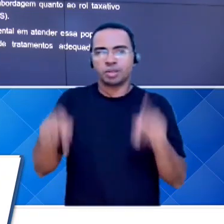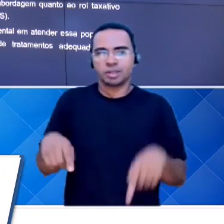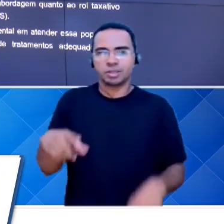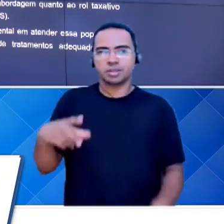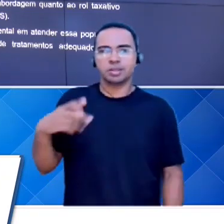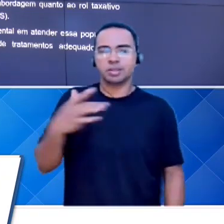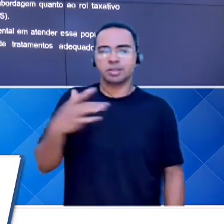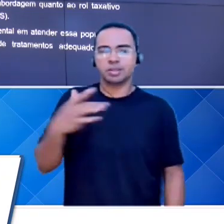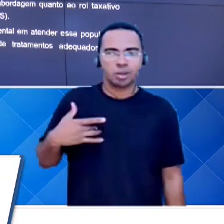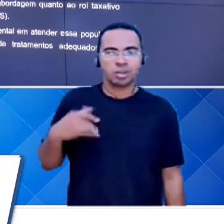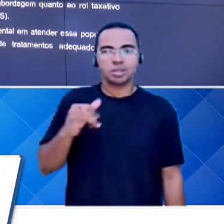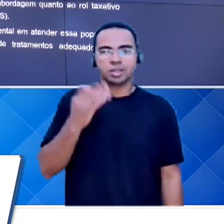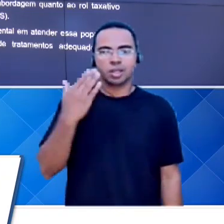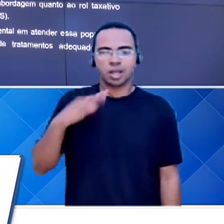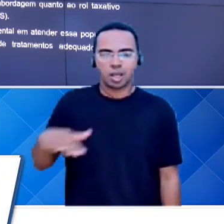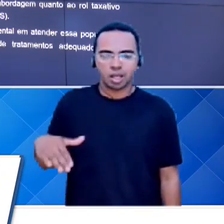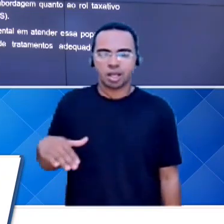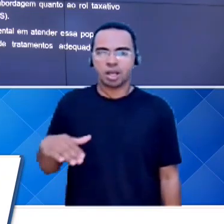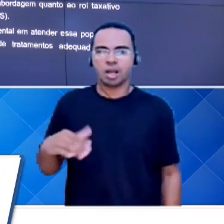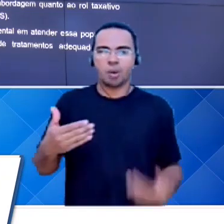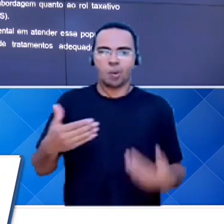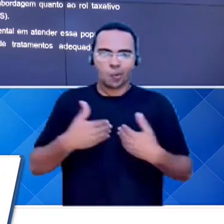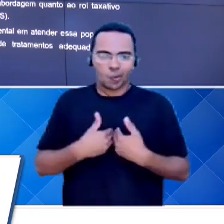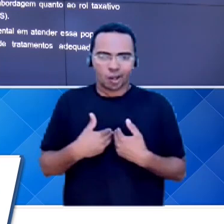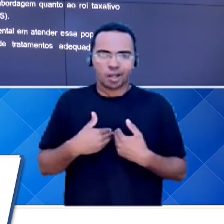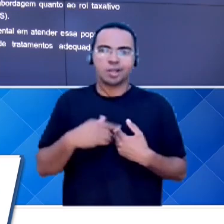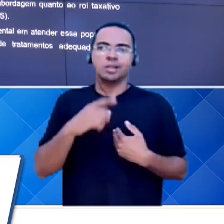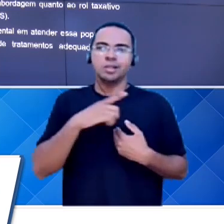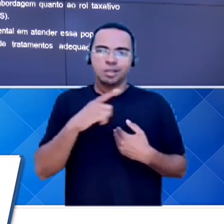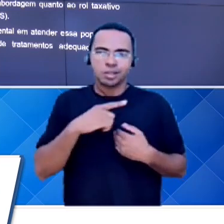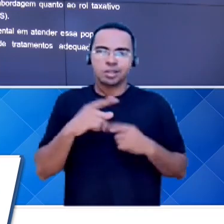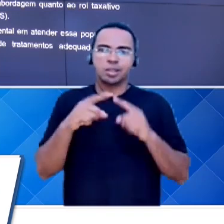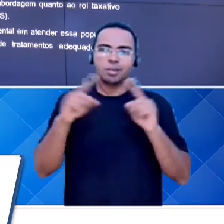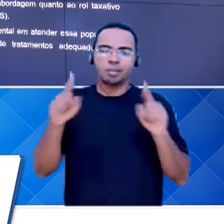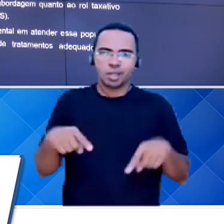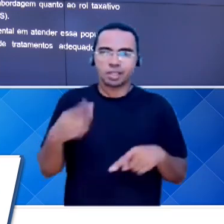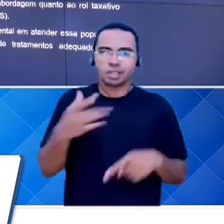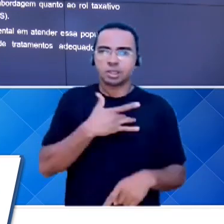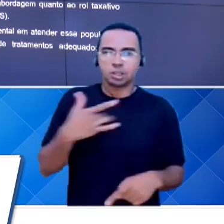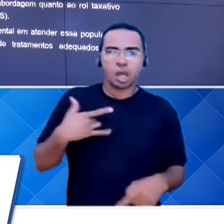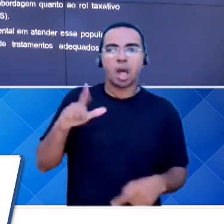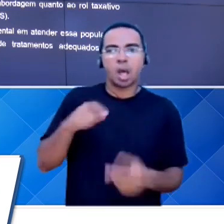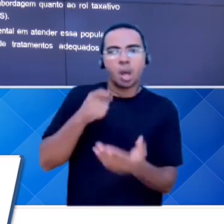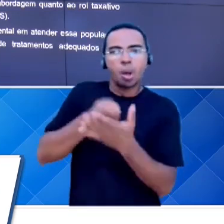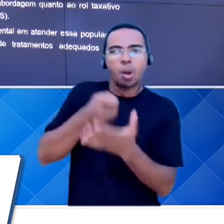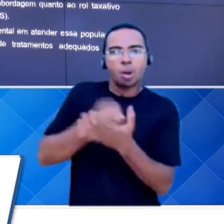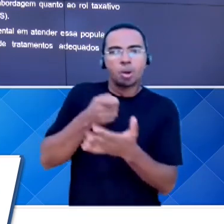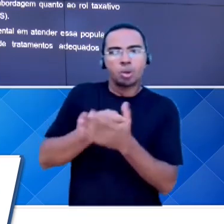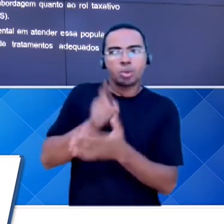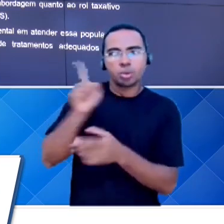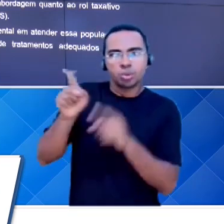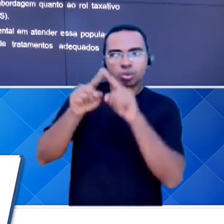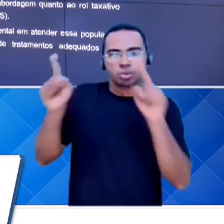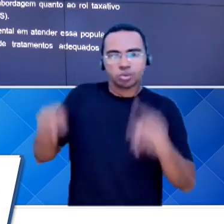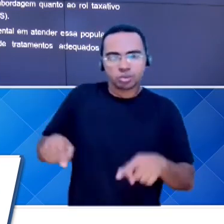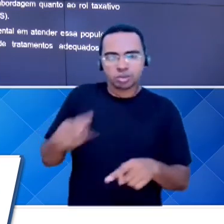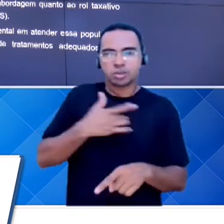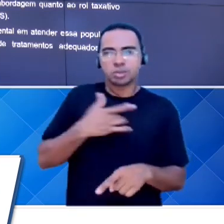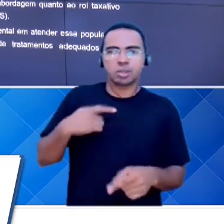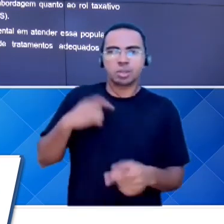criança e a família da pessoa com autismo tem plano de saúde, é obrigação também desse plano de saúde o